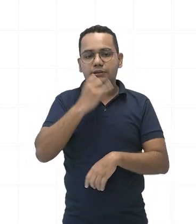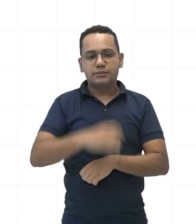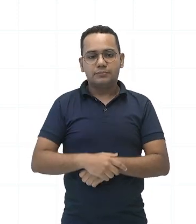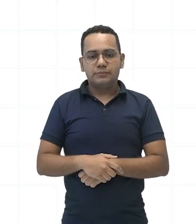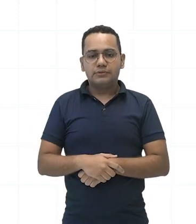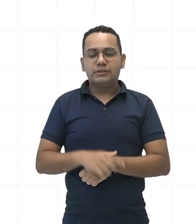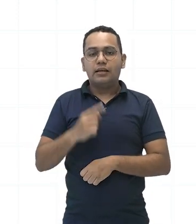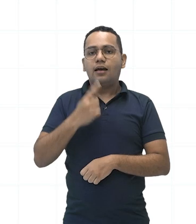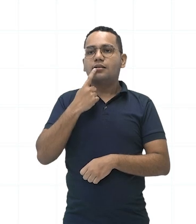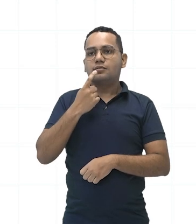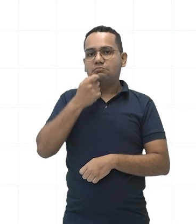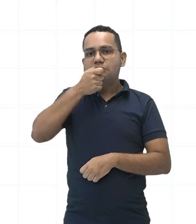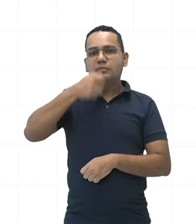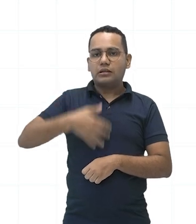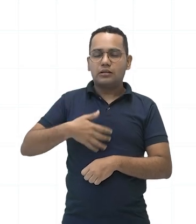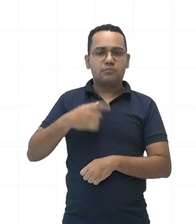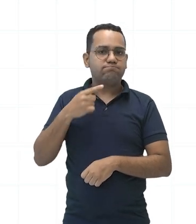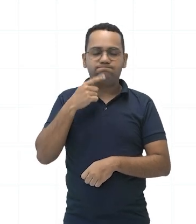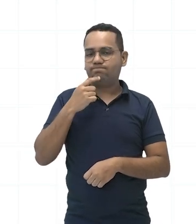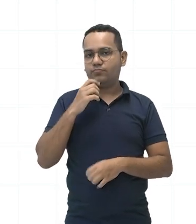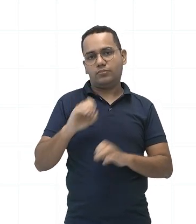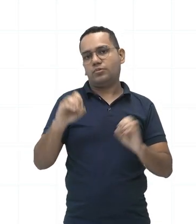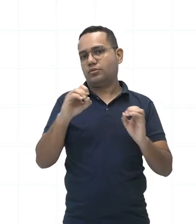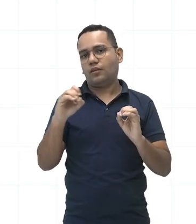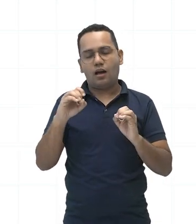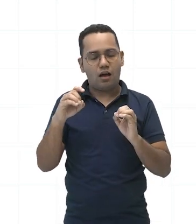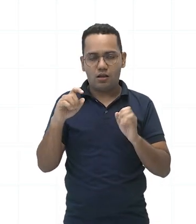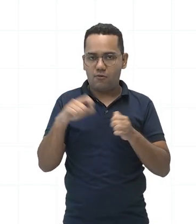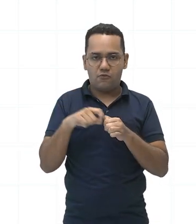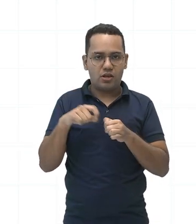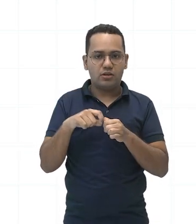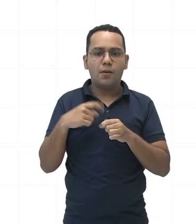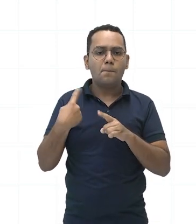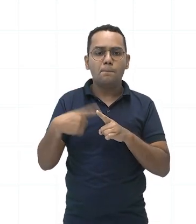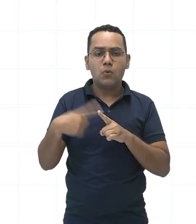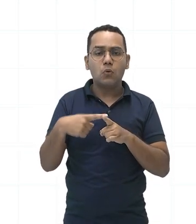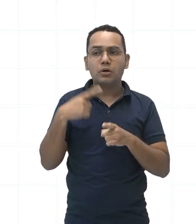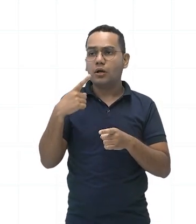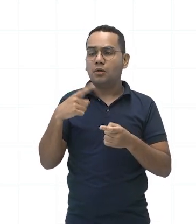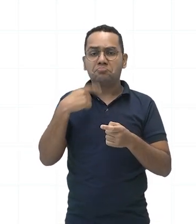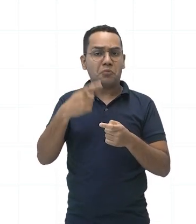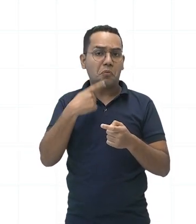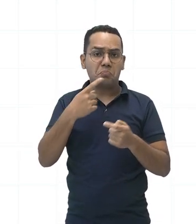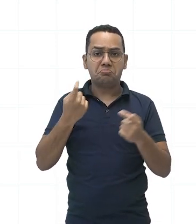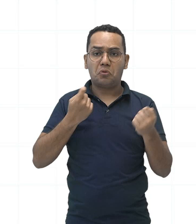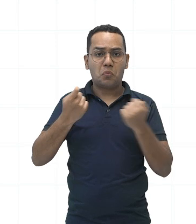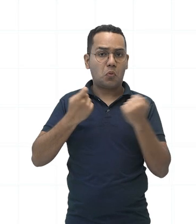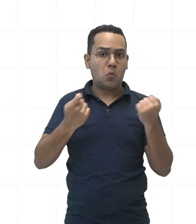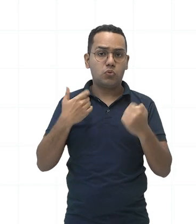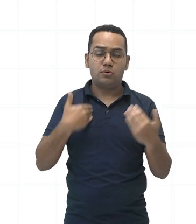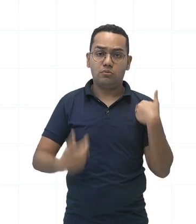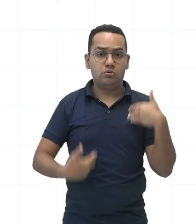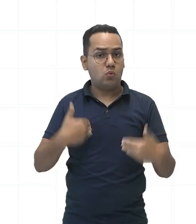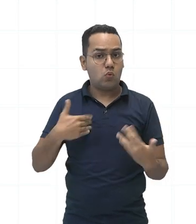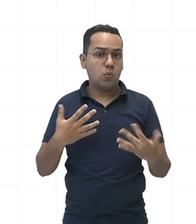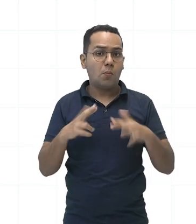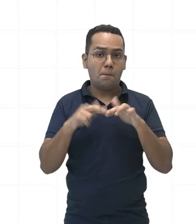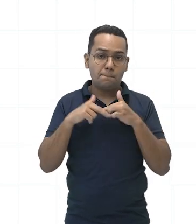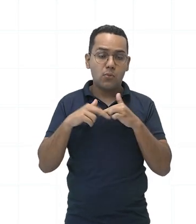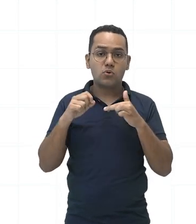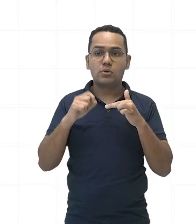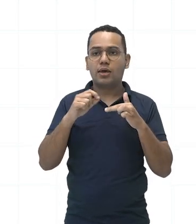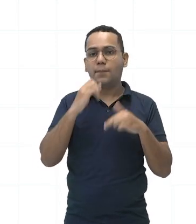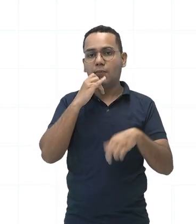está sangrando, ok? Você não faça isso porque ela perdeu totalmente o controle do seu corpo. Nesse momento, os músculos dela